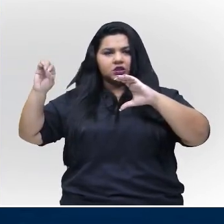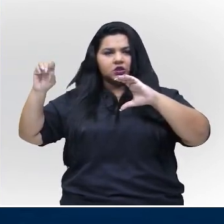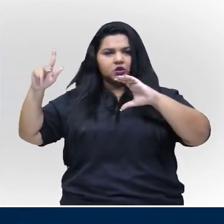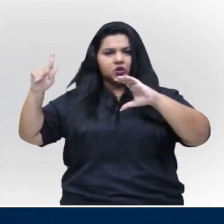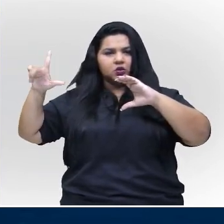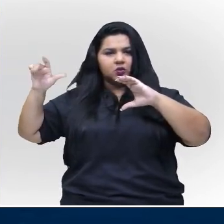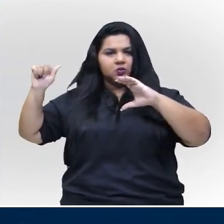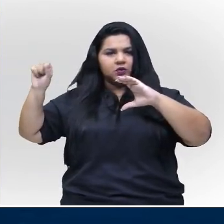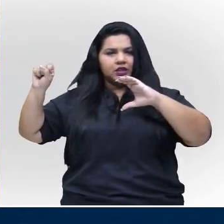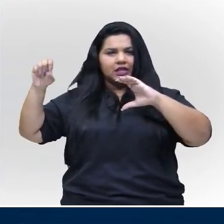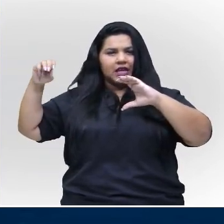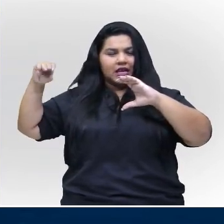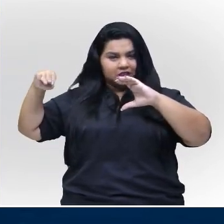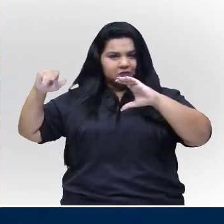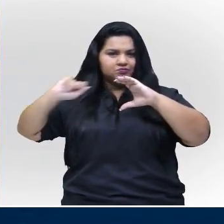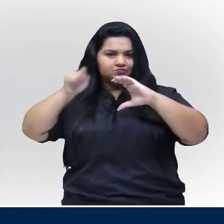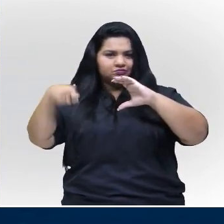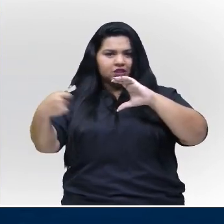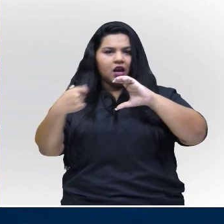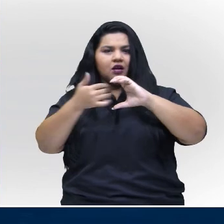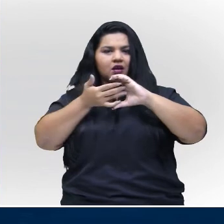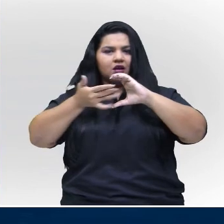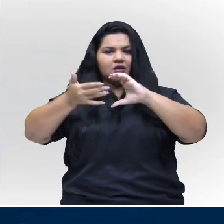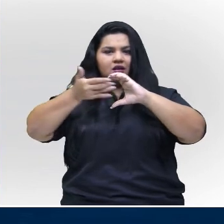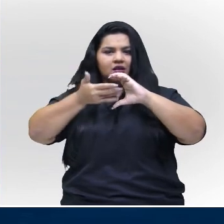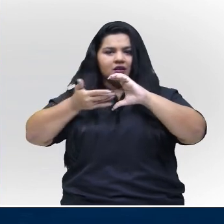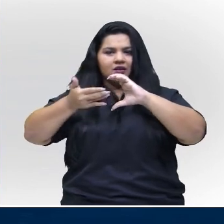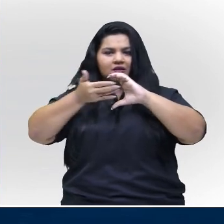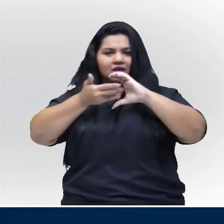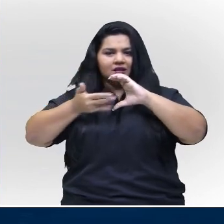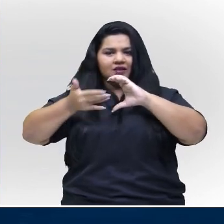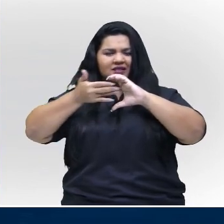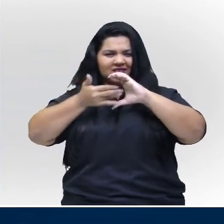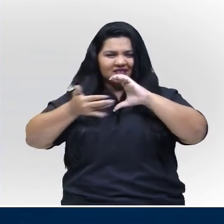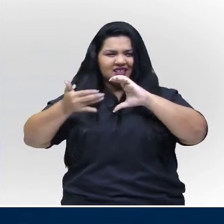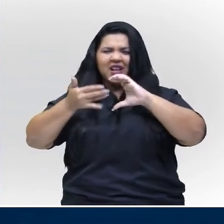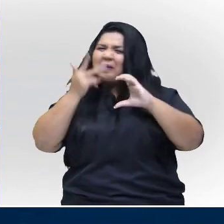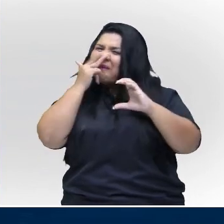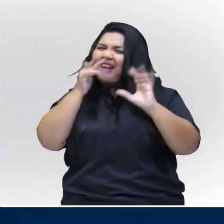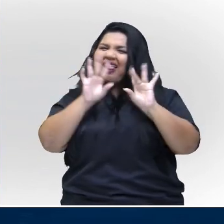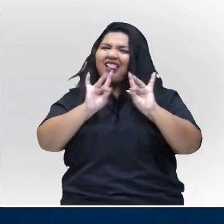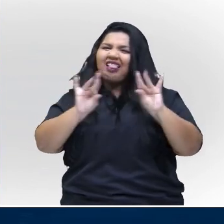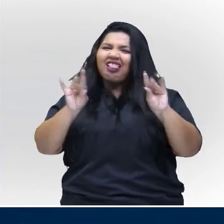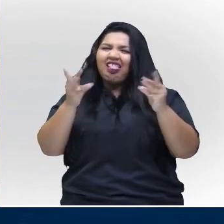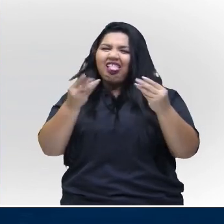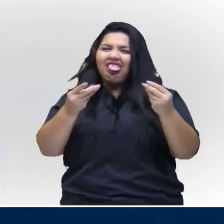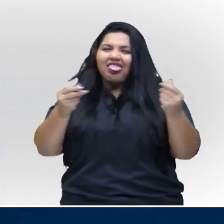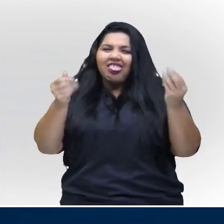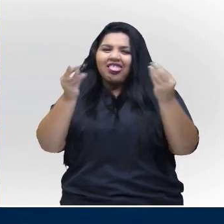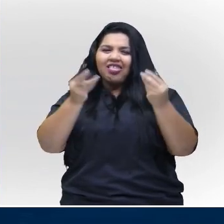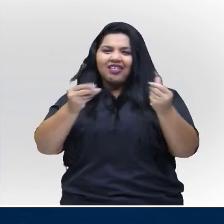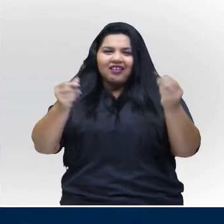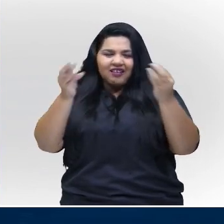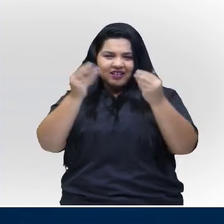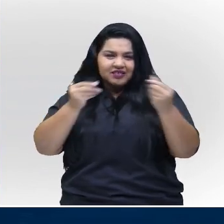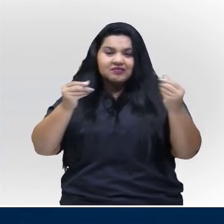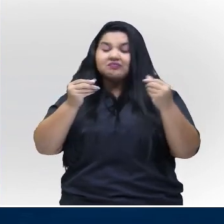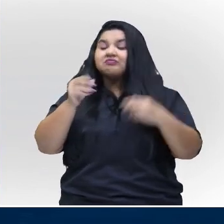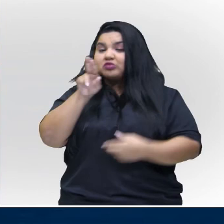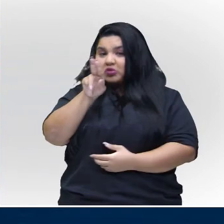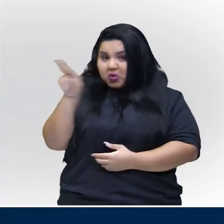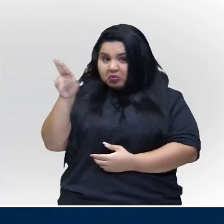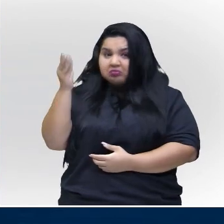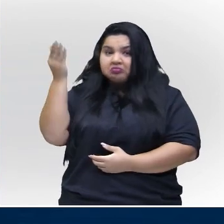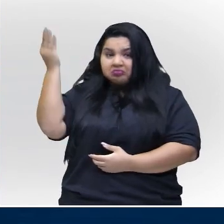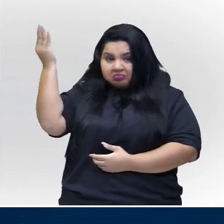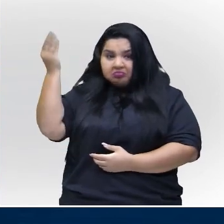aquele meio líquido, mais aquoso, que está aí dentro da célula, e ele só é chamado de citoplasma, né? Lógico,